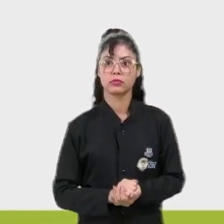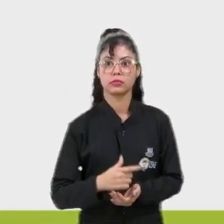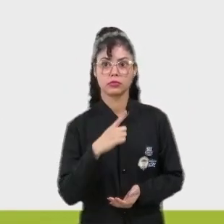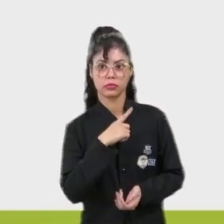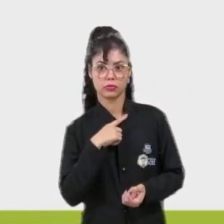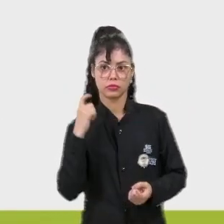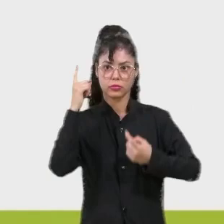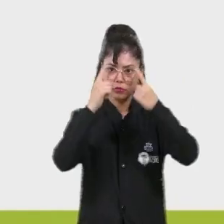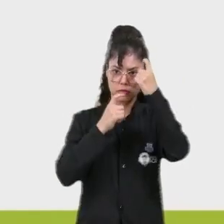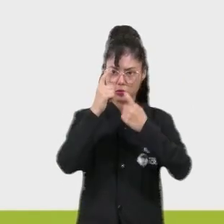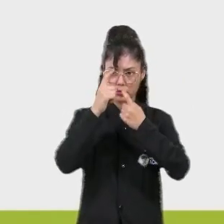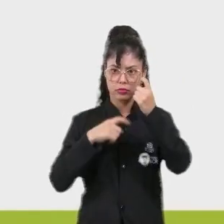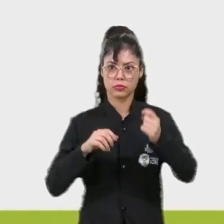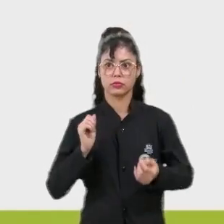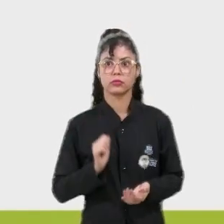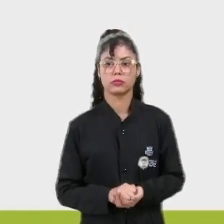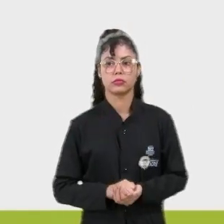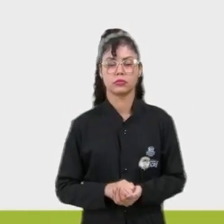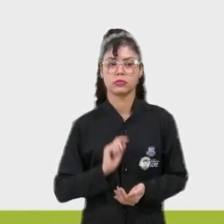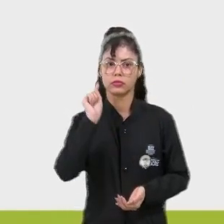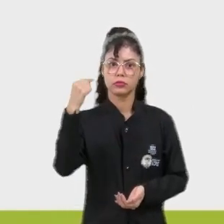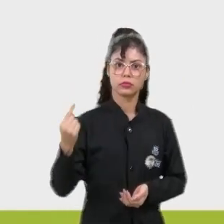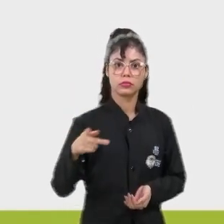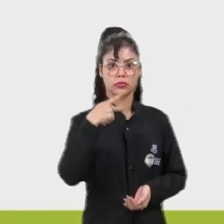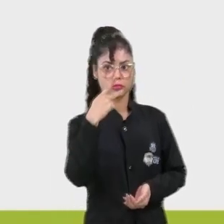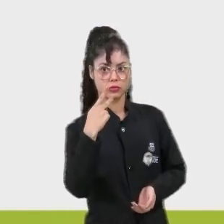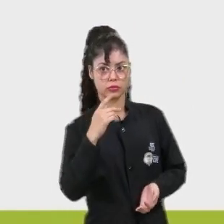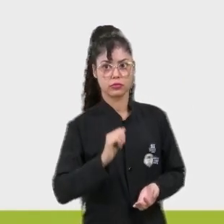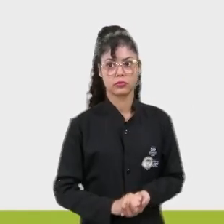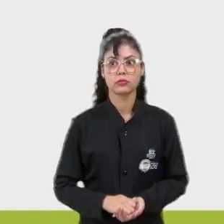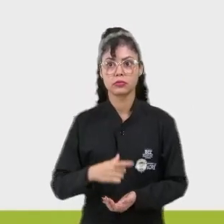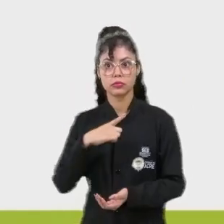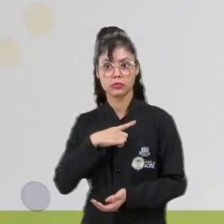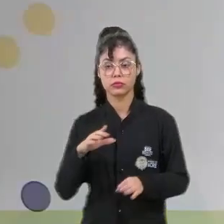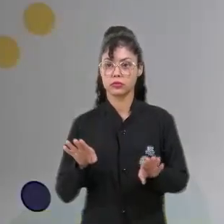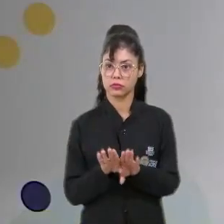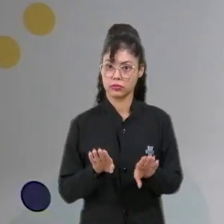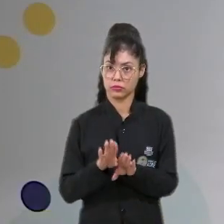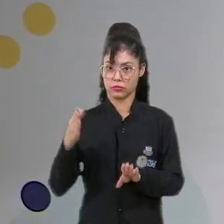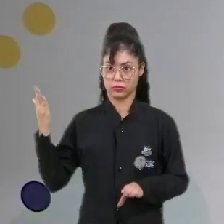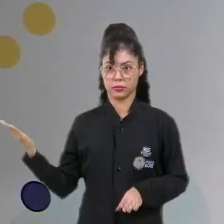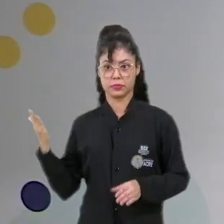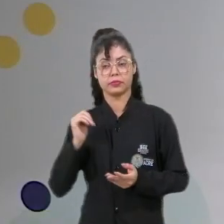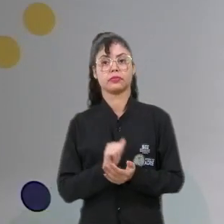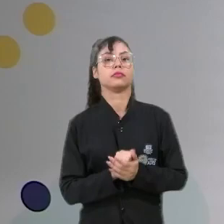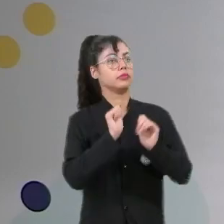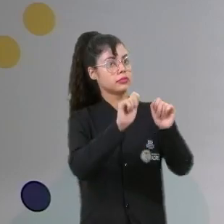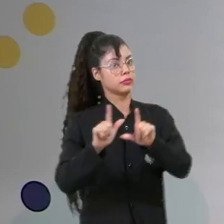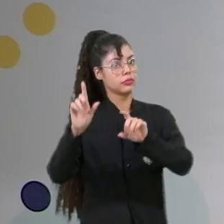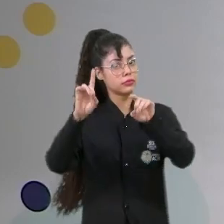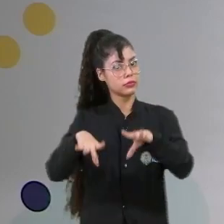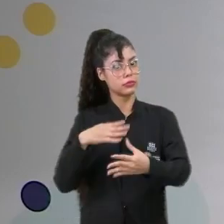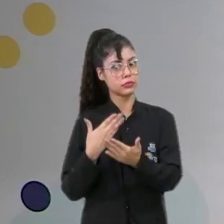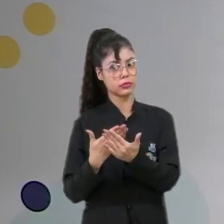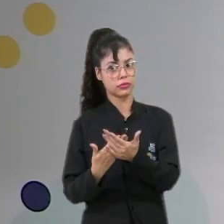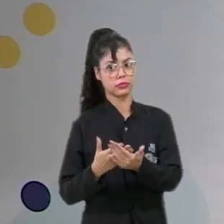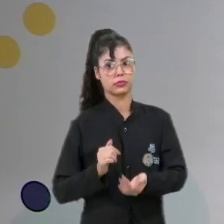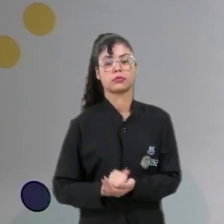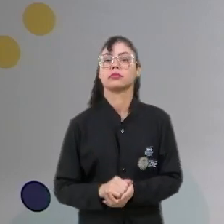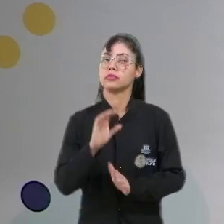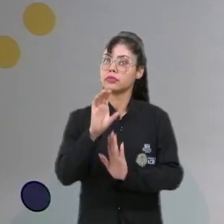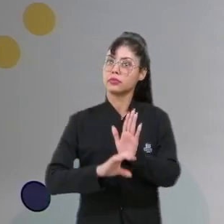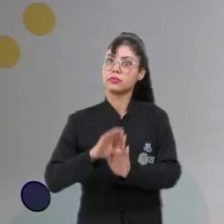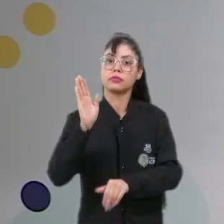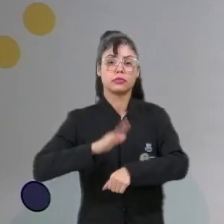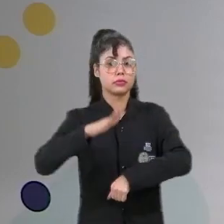uma preocupação com aquilo que se diz. Nós temos aqui também, e se você acompanhou nossas últimas aulas, um dos